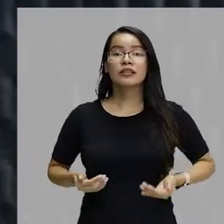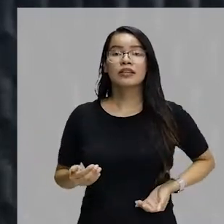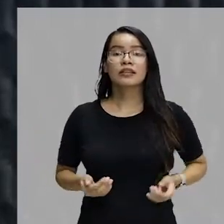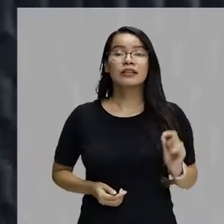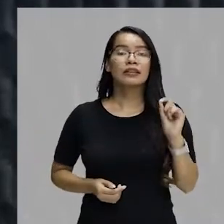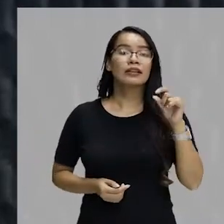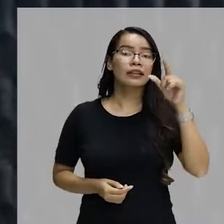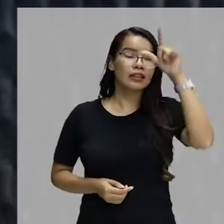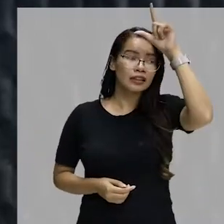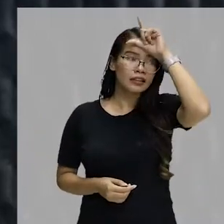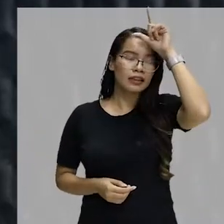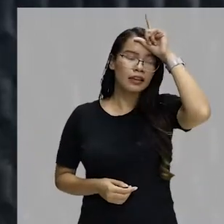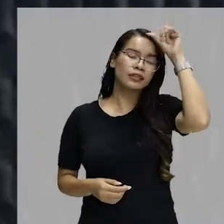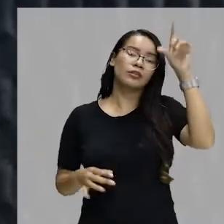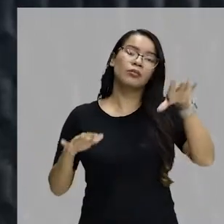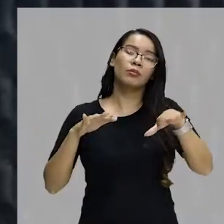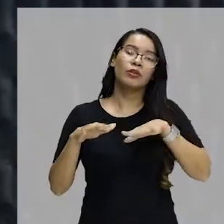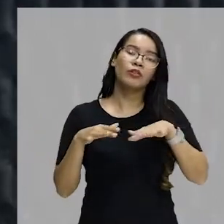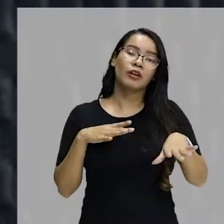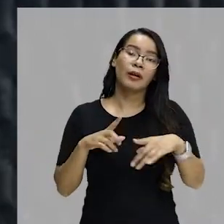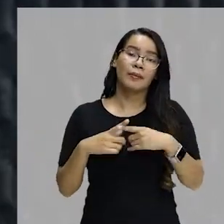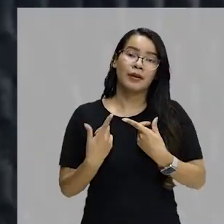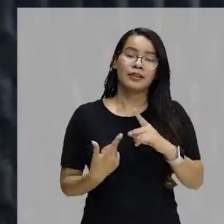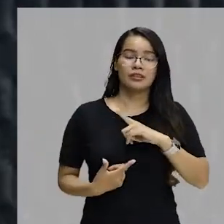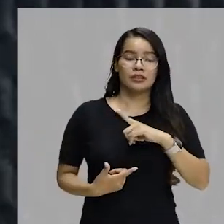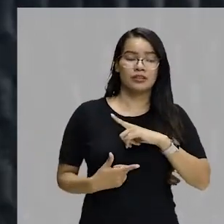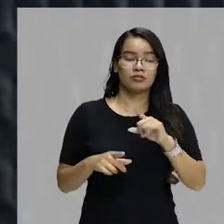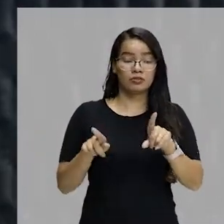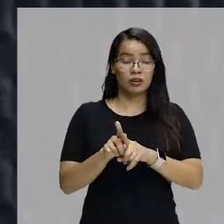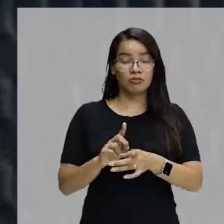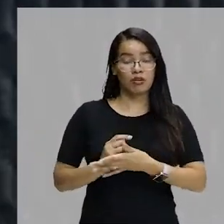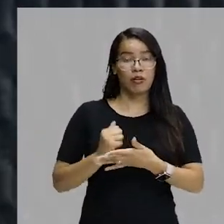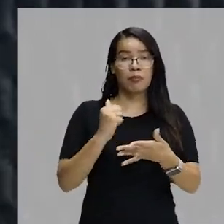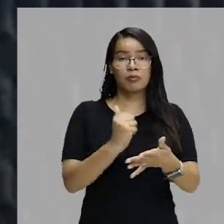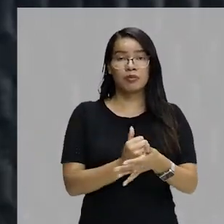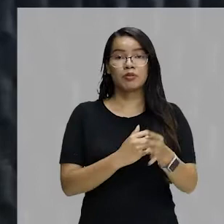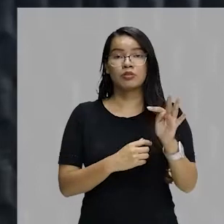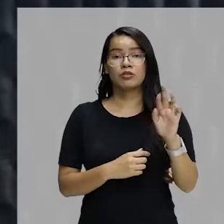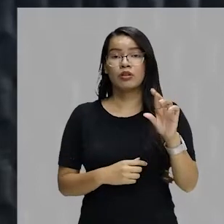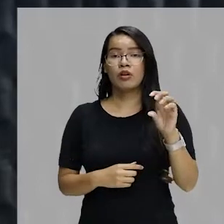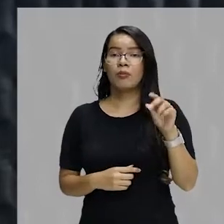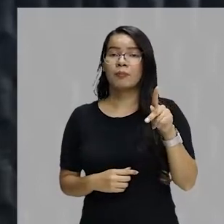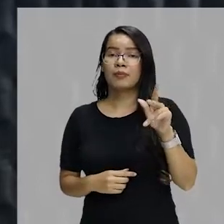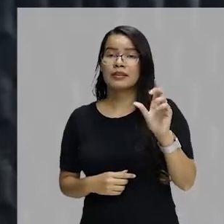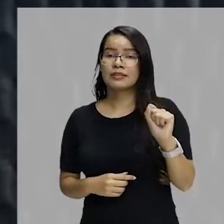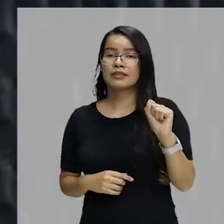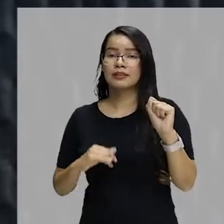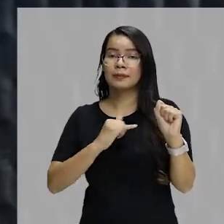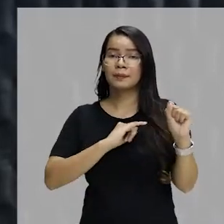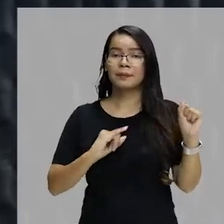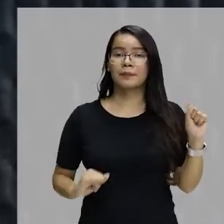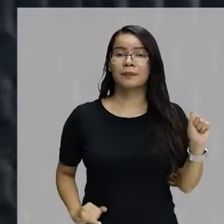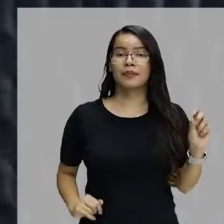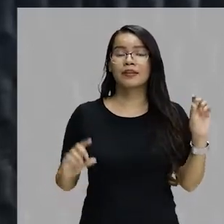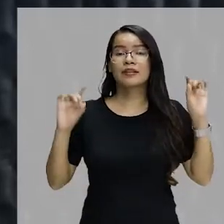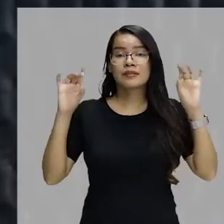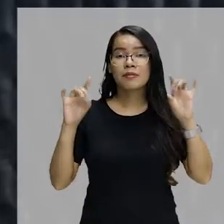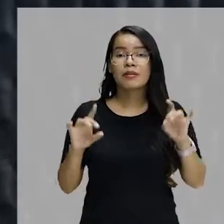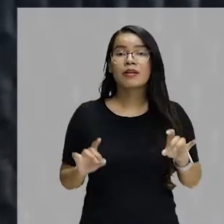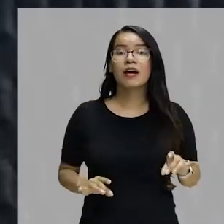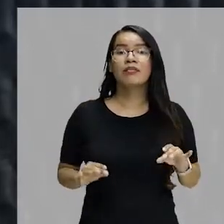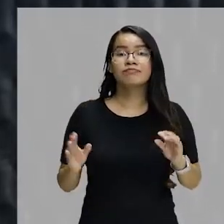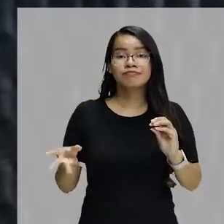que lideram esses movimentos, mas eles terão o apoio das tropas imperiais, principalmente formado por mercenários